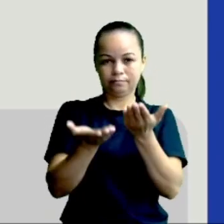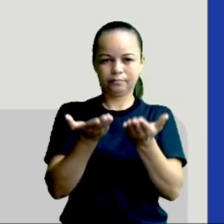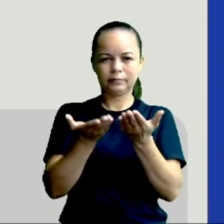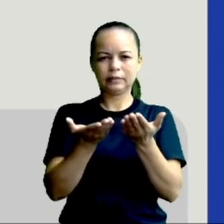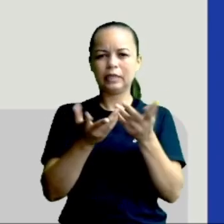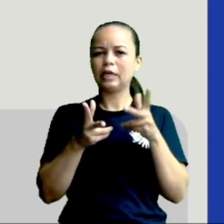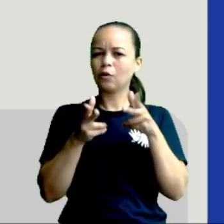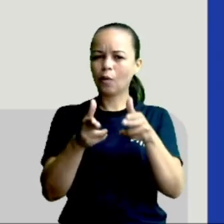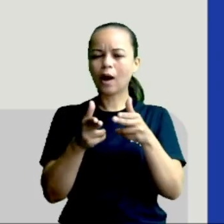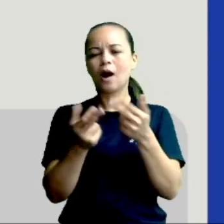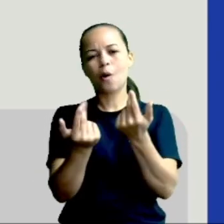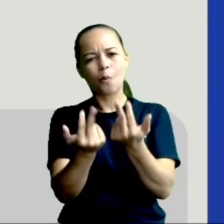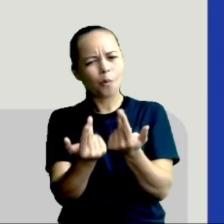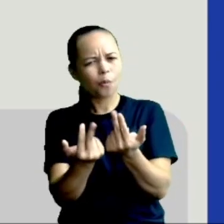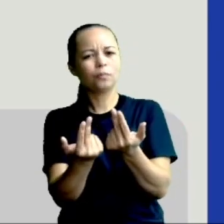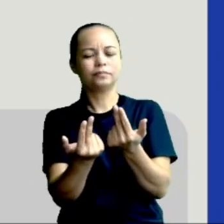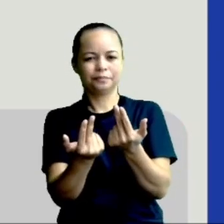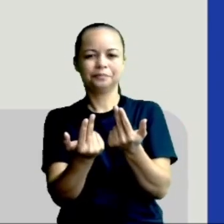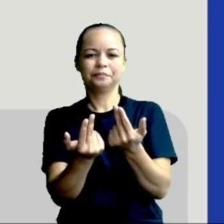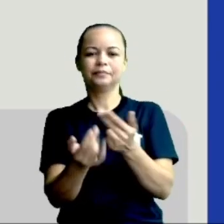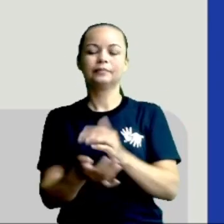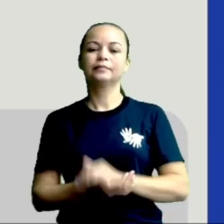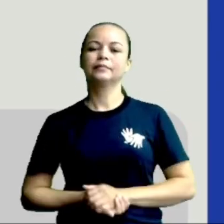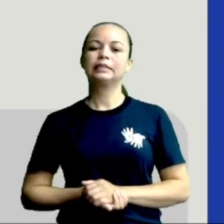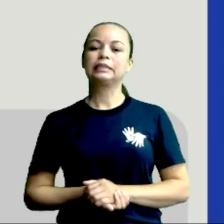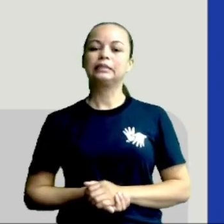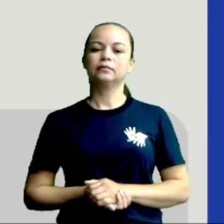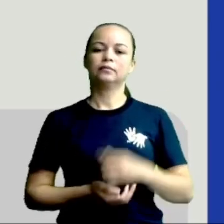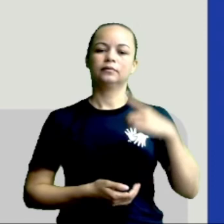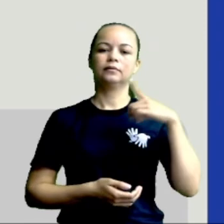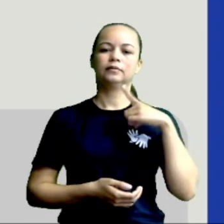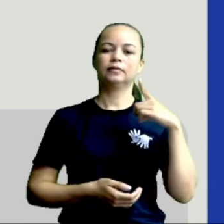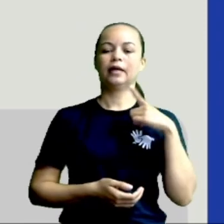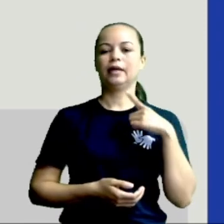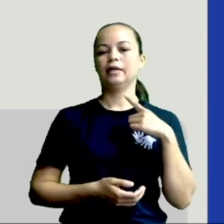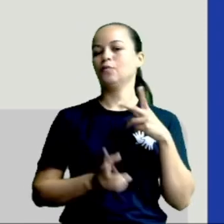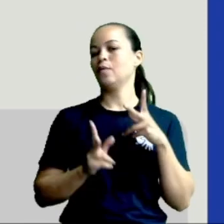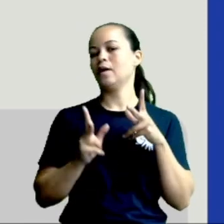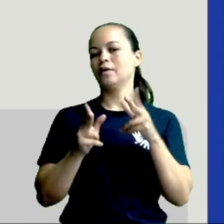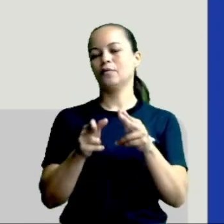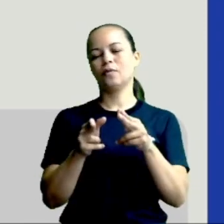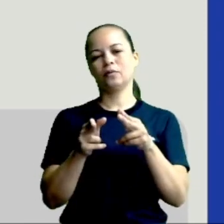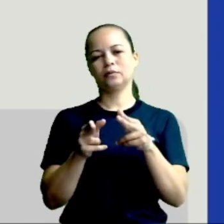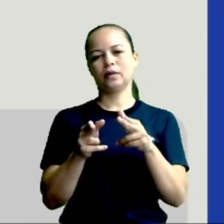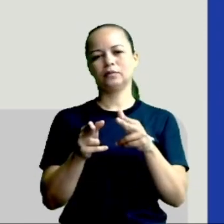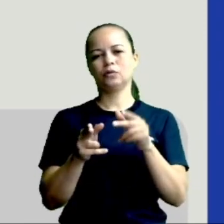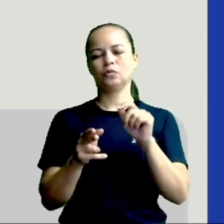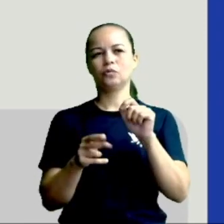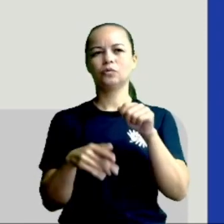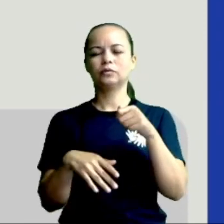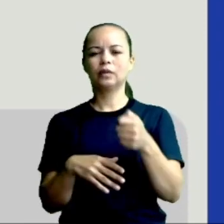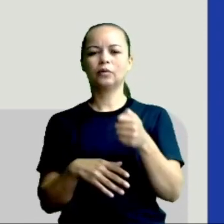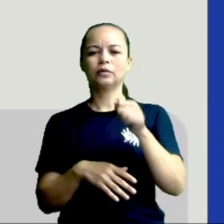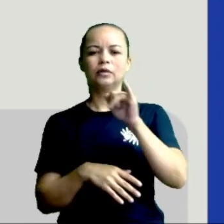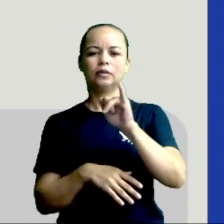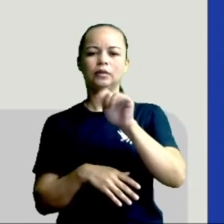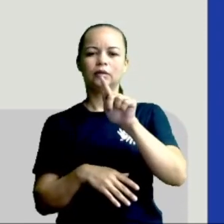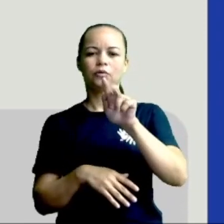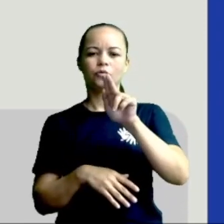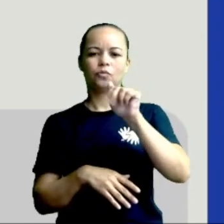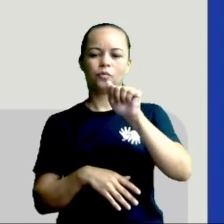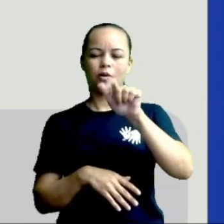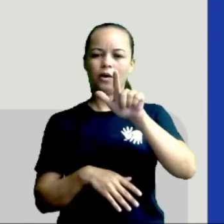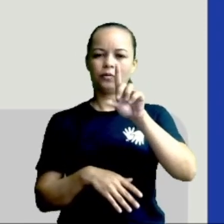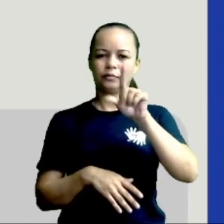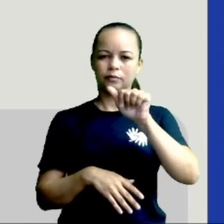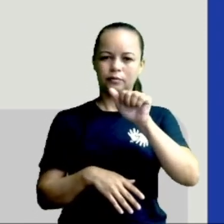peso e são equivalentes pesos iguais né ele tem uma igualdade o sinal de igualdade representa o